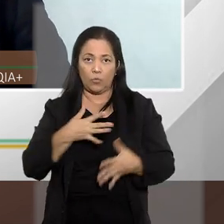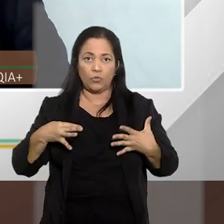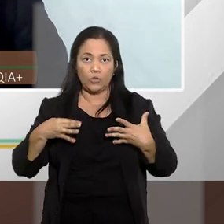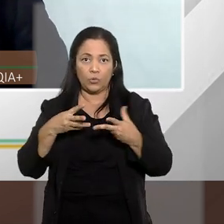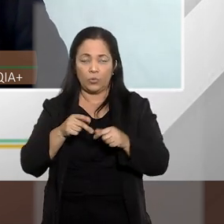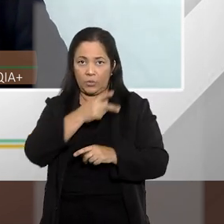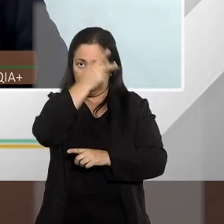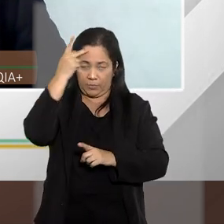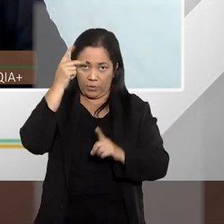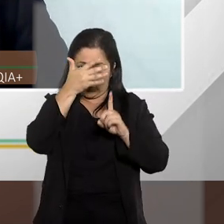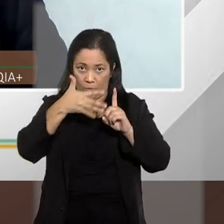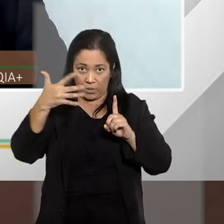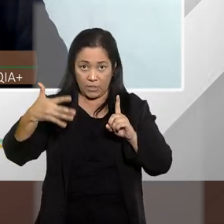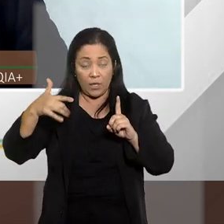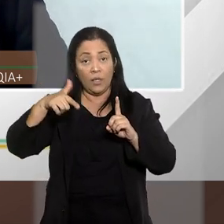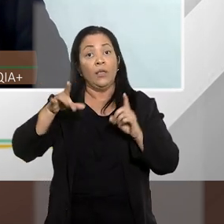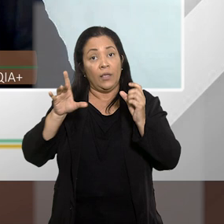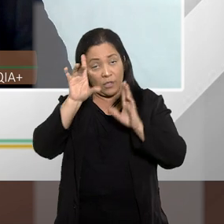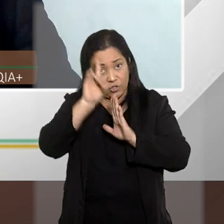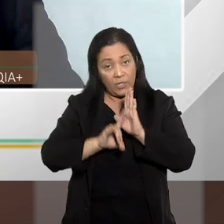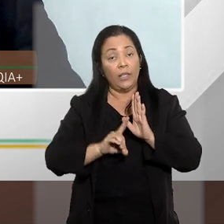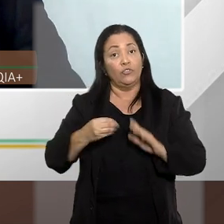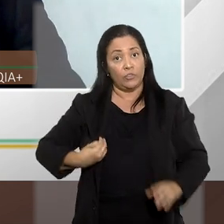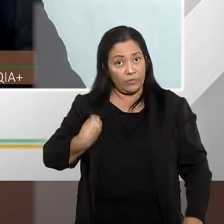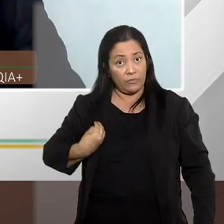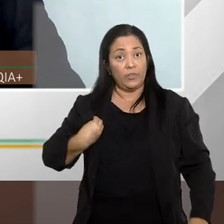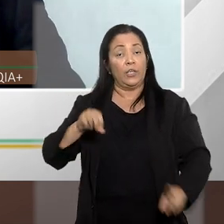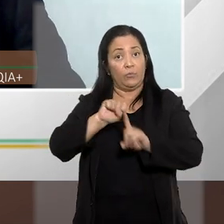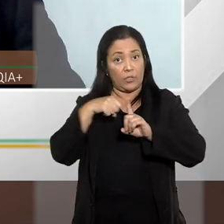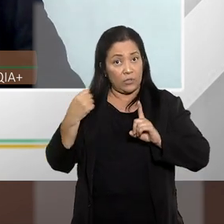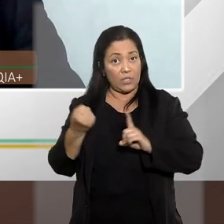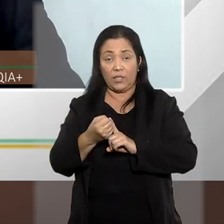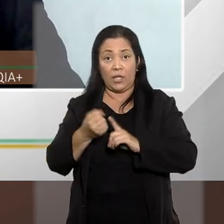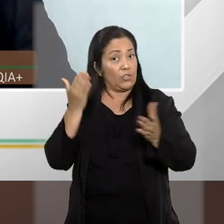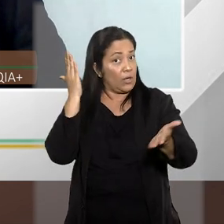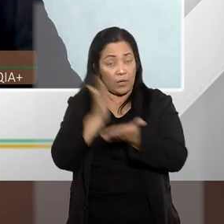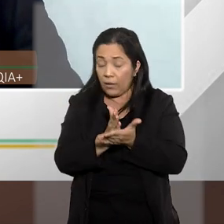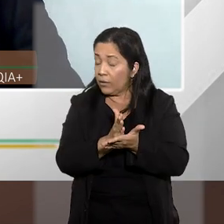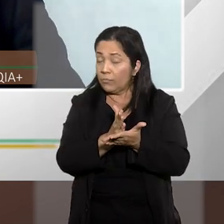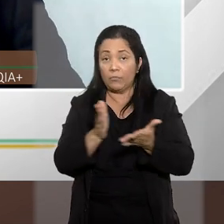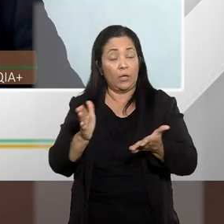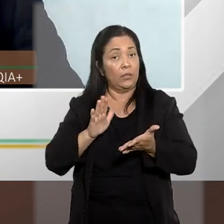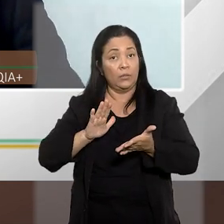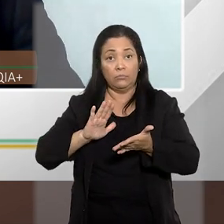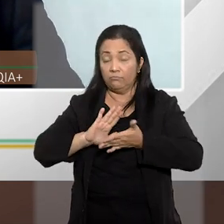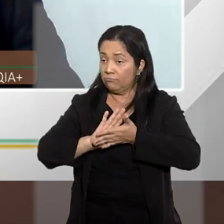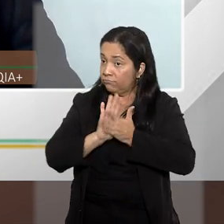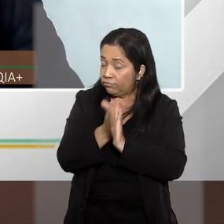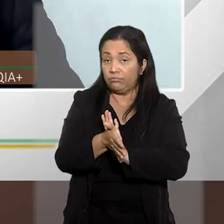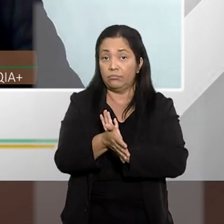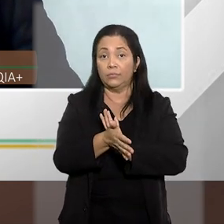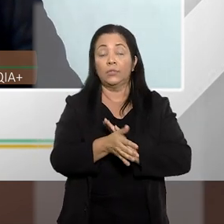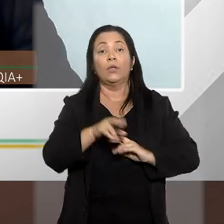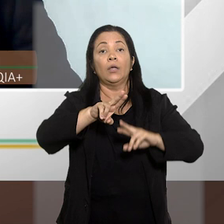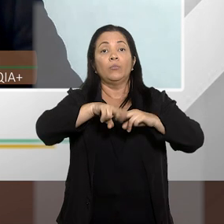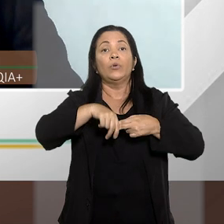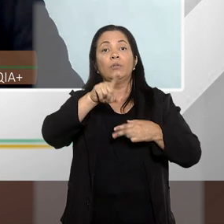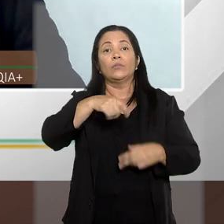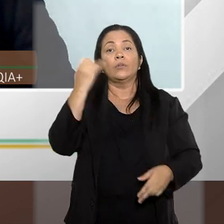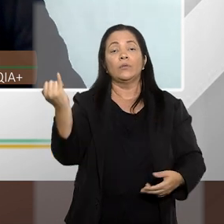viver numa sociedade sem discriminação. E para isso é importante que a gente, em primeiro